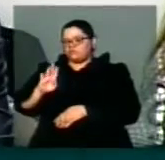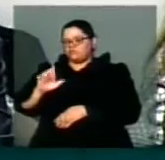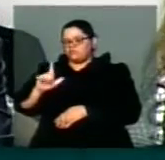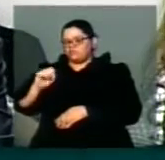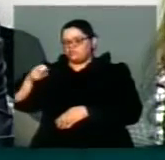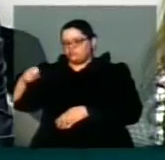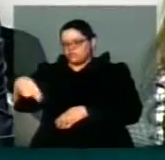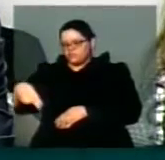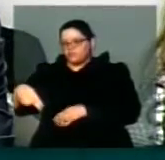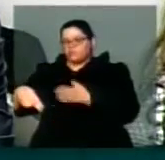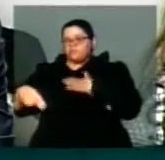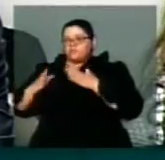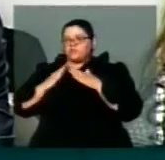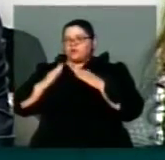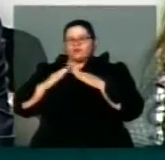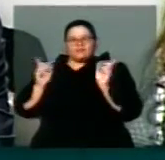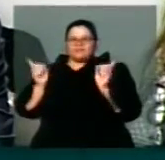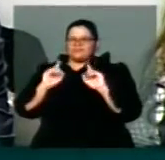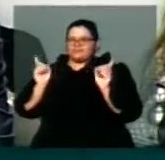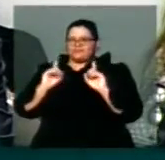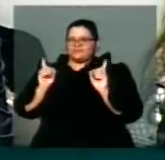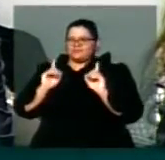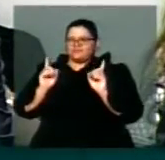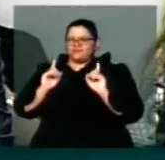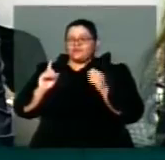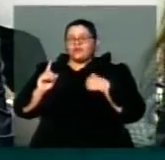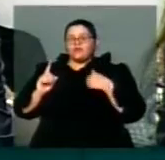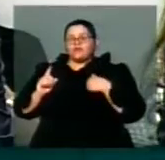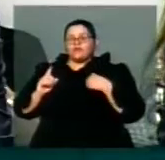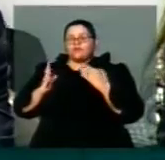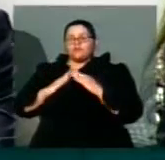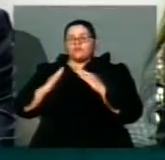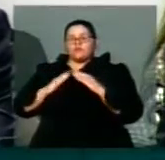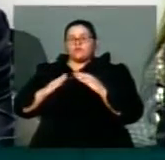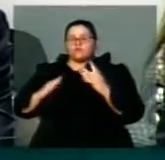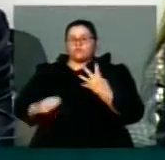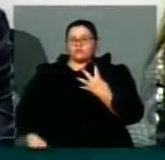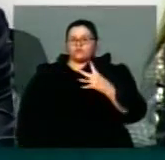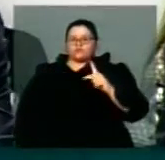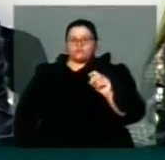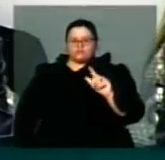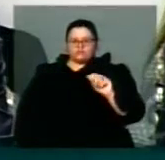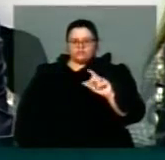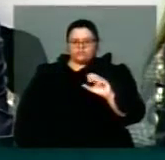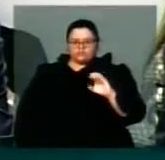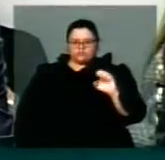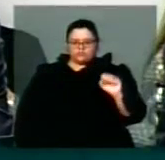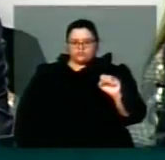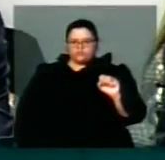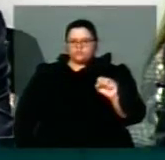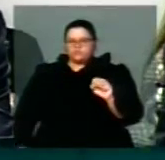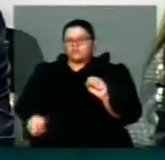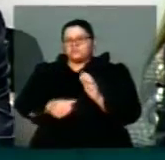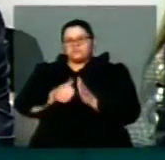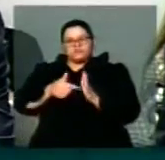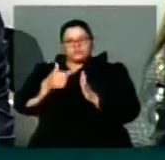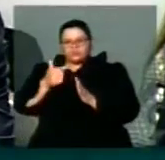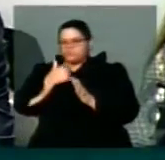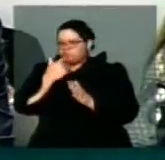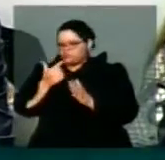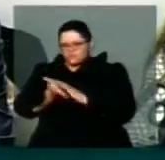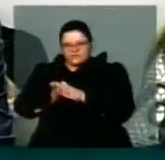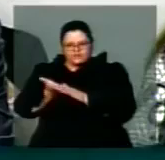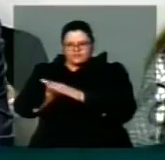é o condomínio que eu resido no condomínio Park Palace. Então, efetivamente, nem o primeiro e nem na sua correção faziam menções